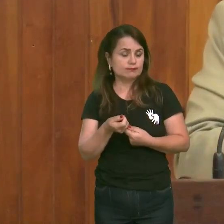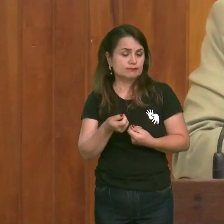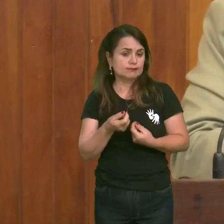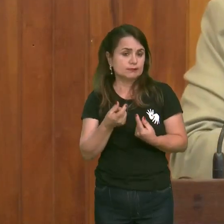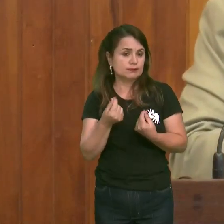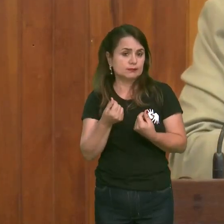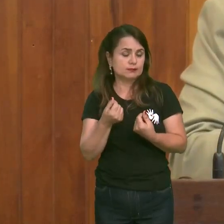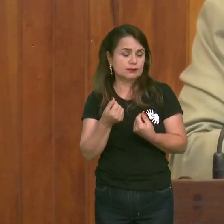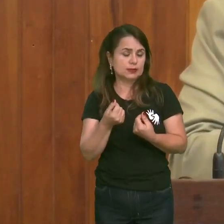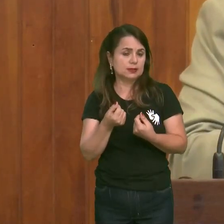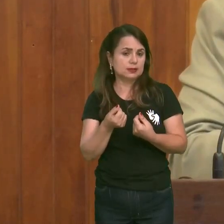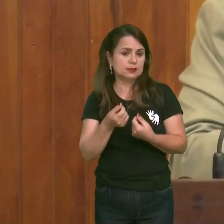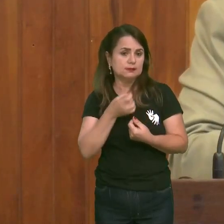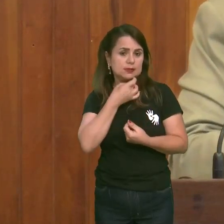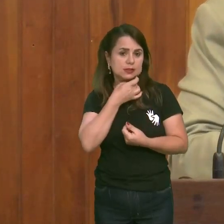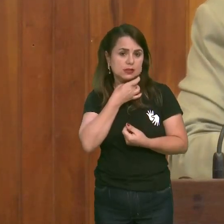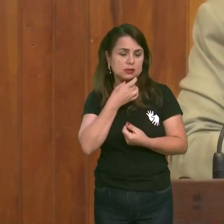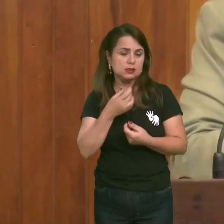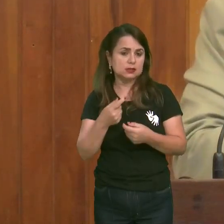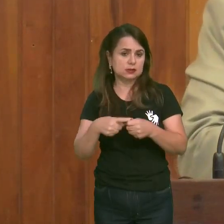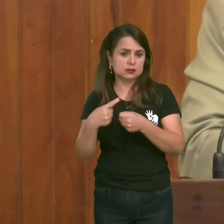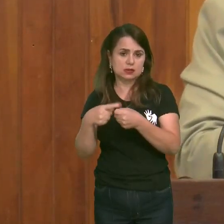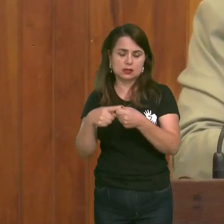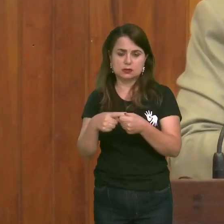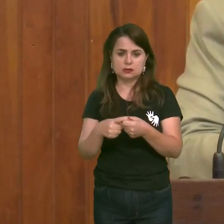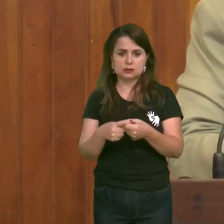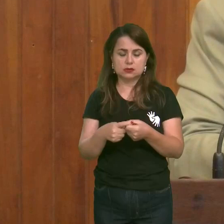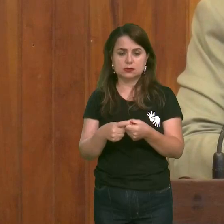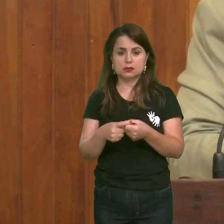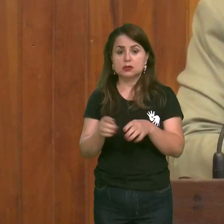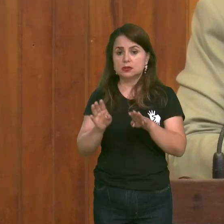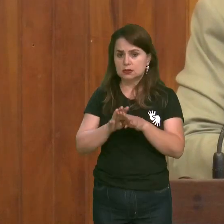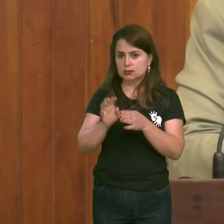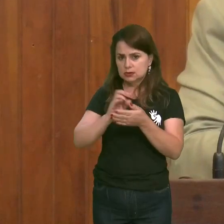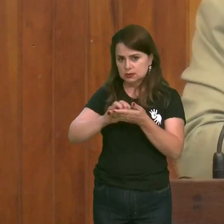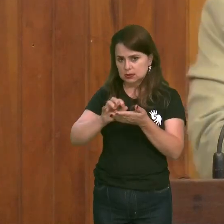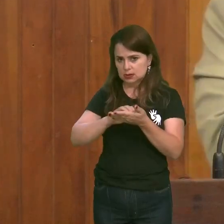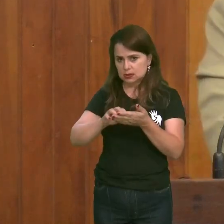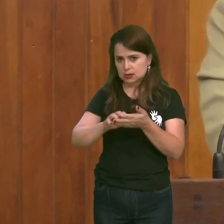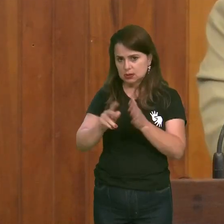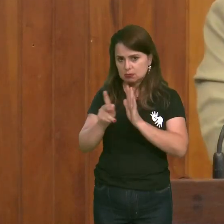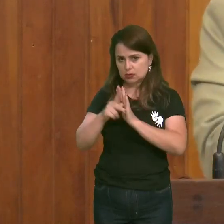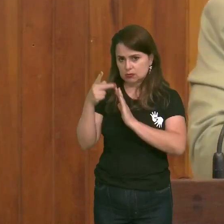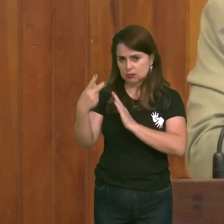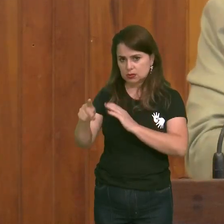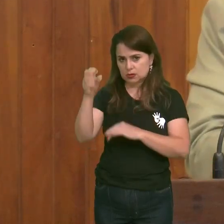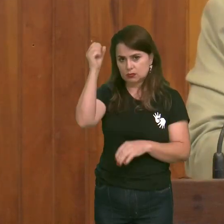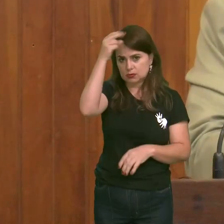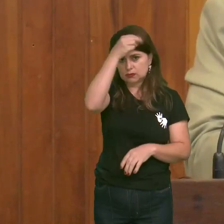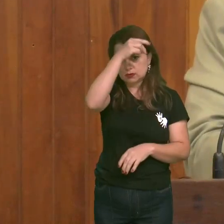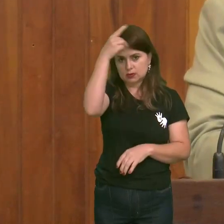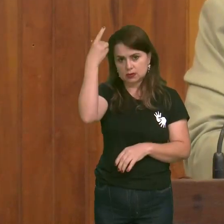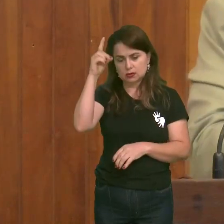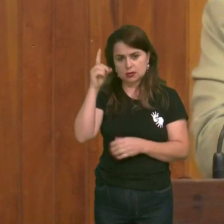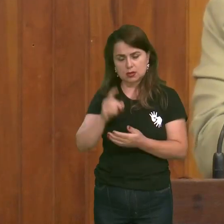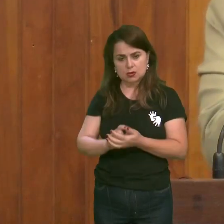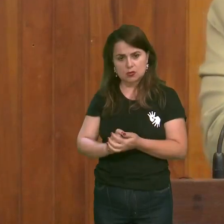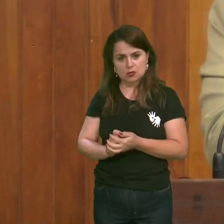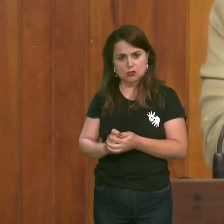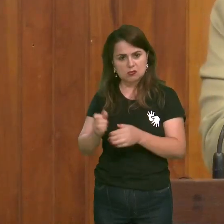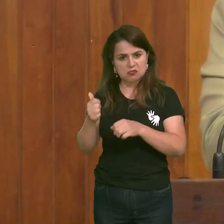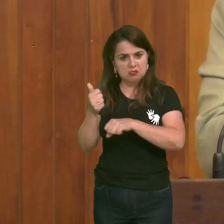e um secretariado infelizmente na sua grande maioria sem competência para estar